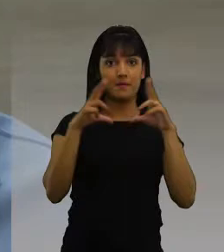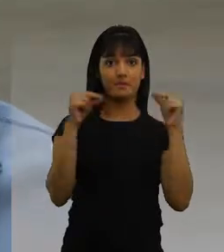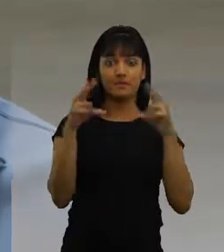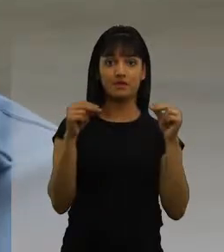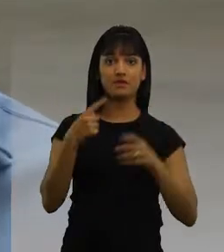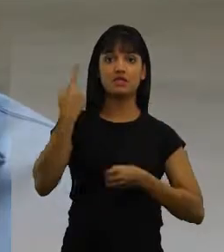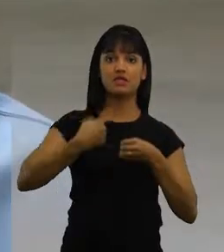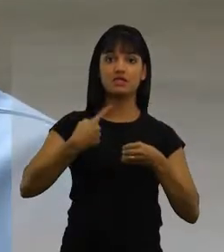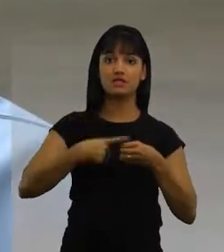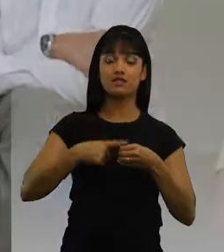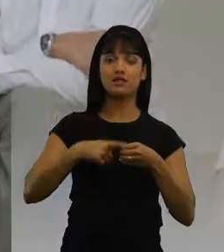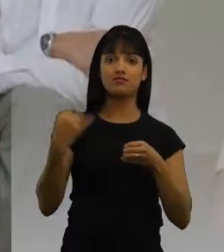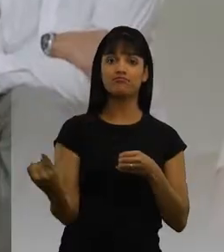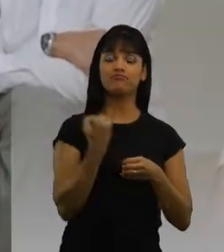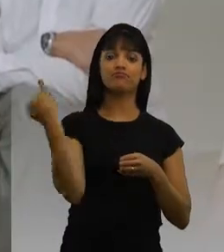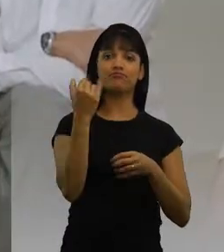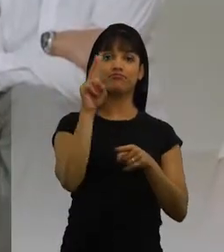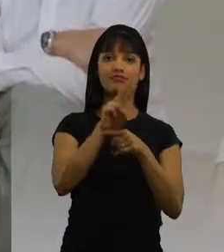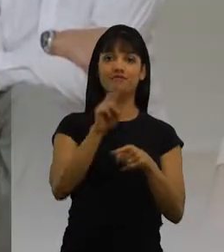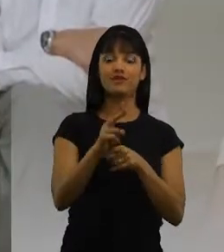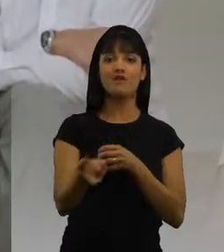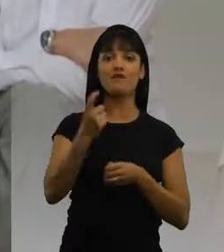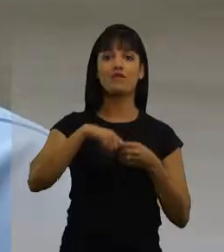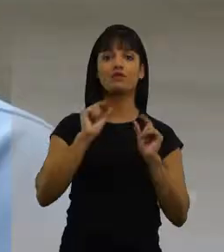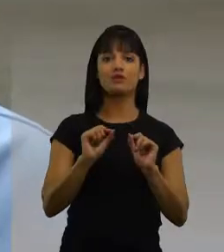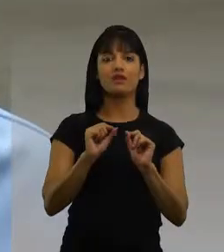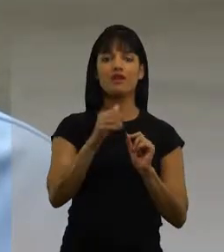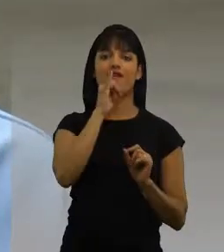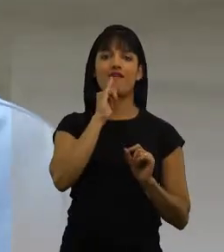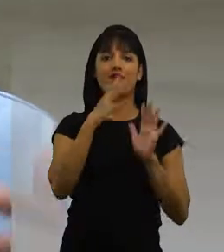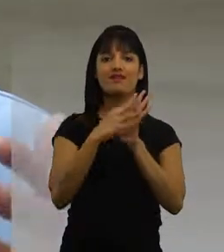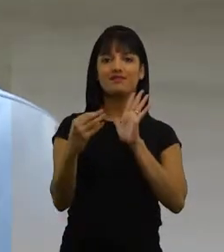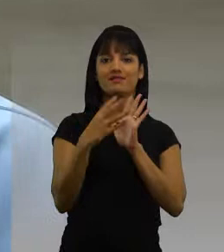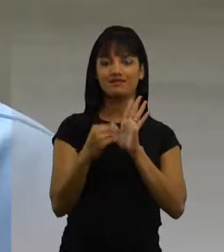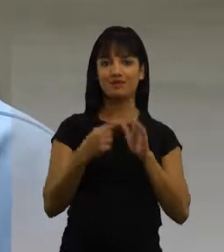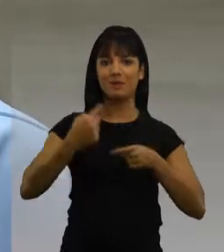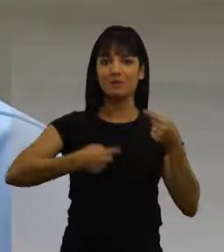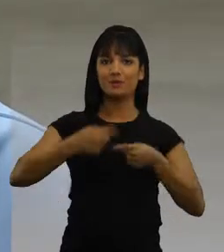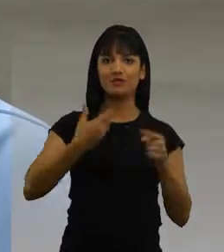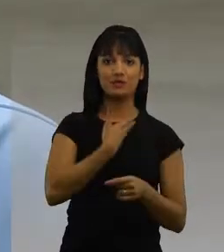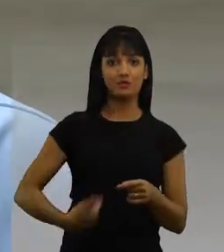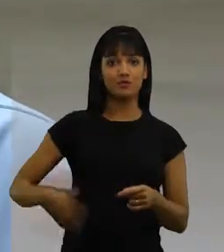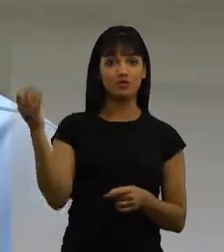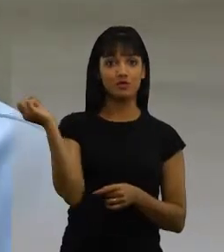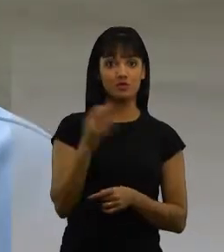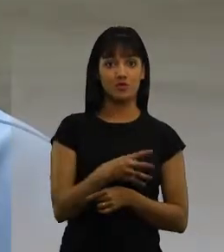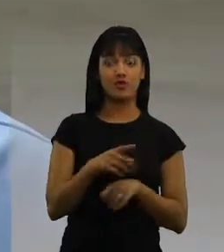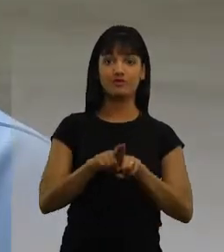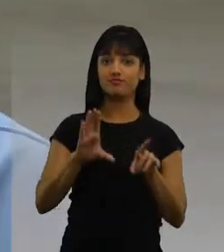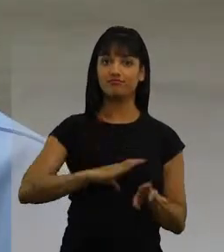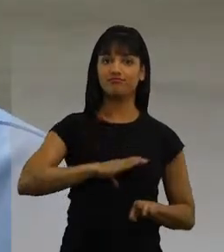Brasília como uma cidade de vanguarda, como uma cidade que volte a ser exemplo de políticas públicas inovadoras, políticas